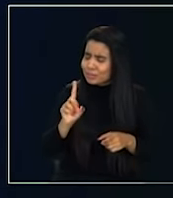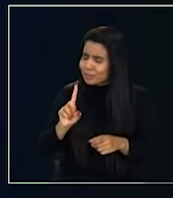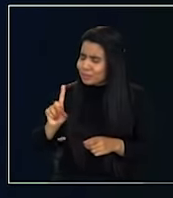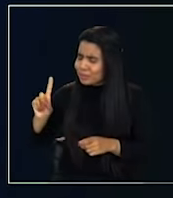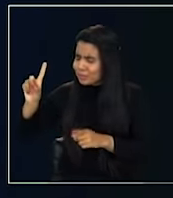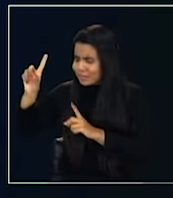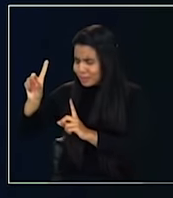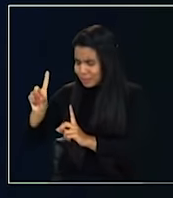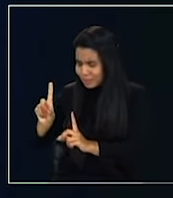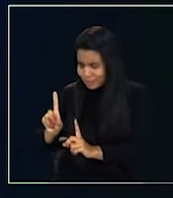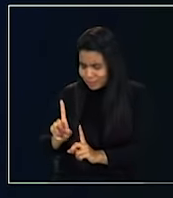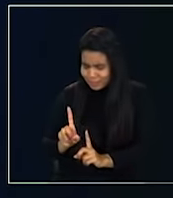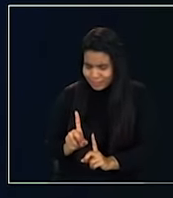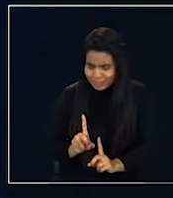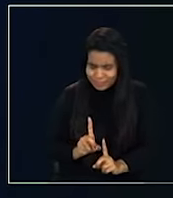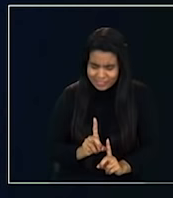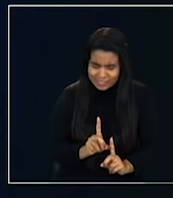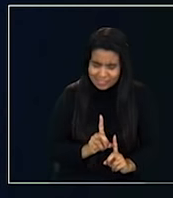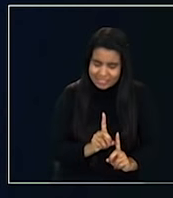seguindo